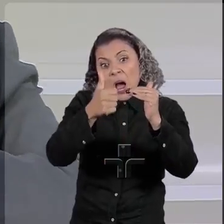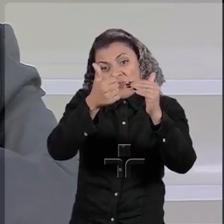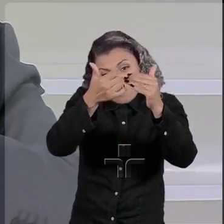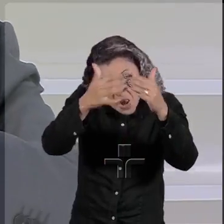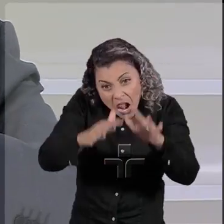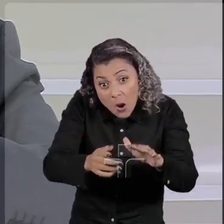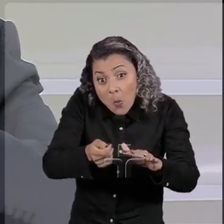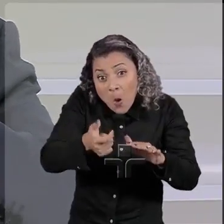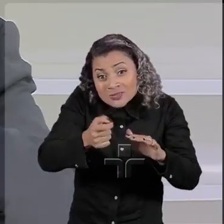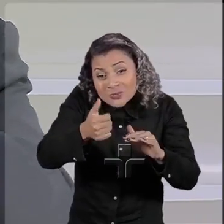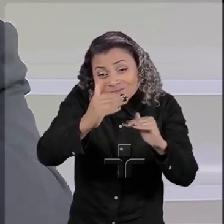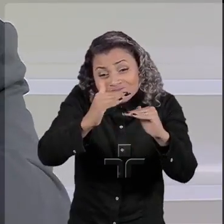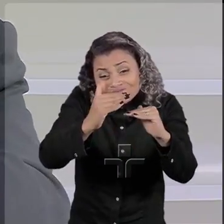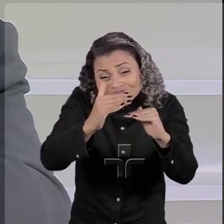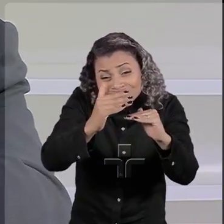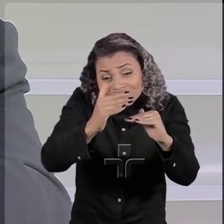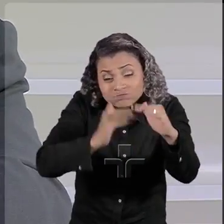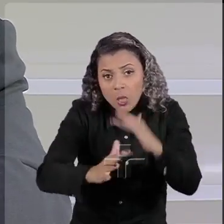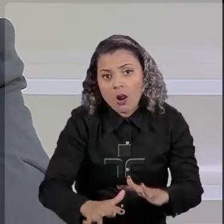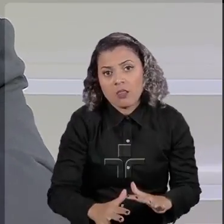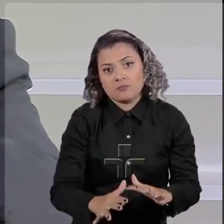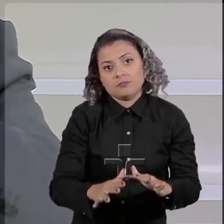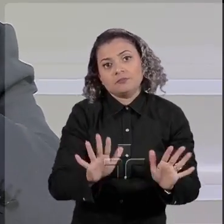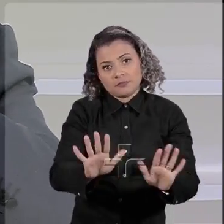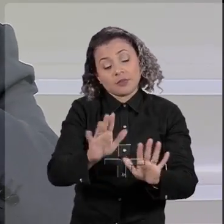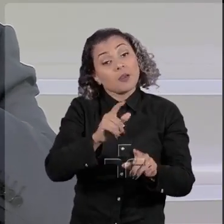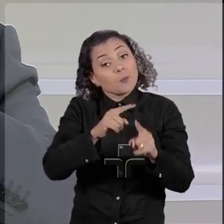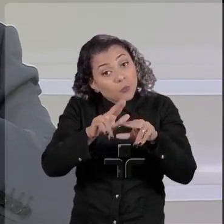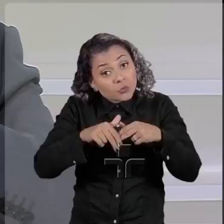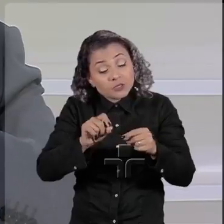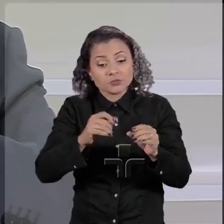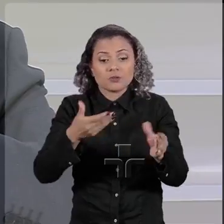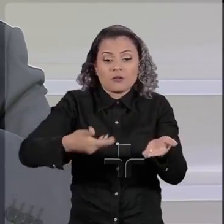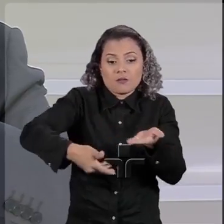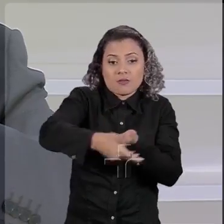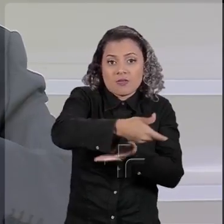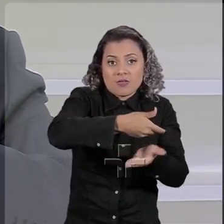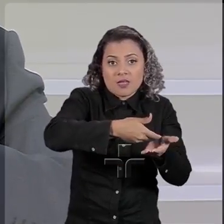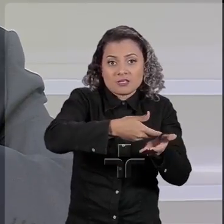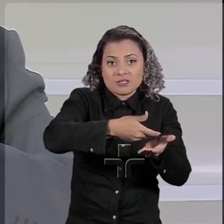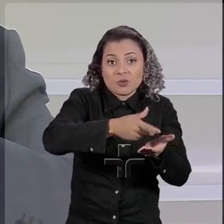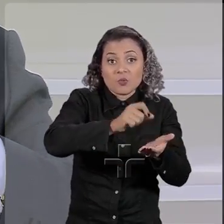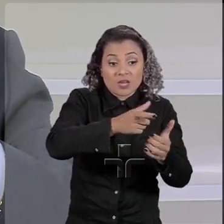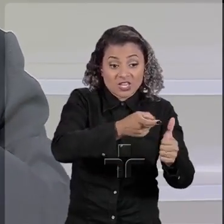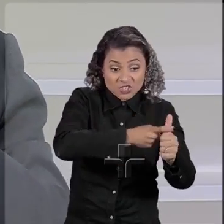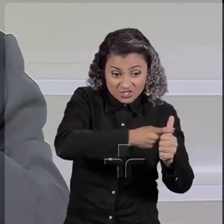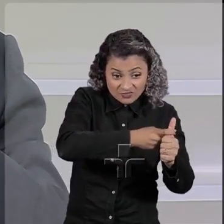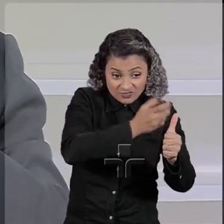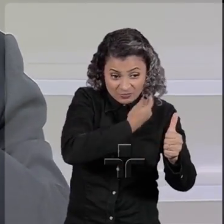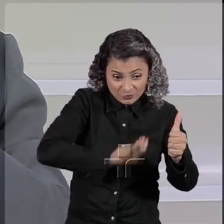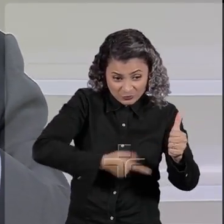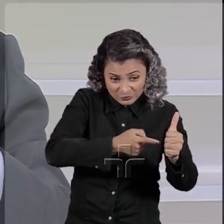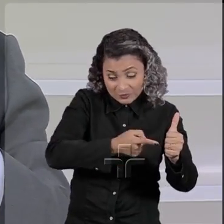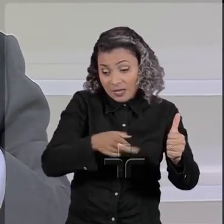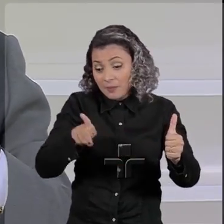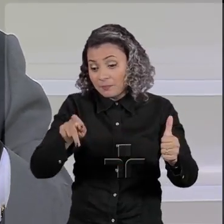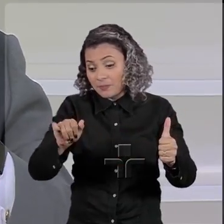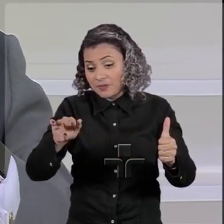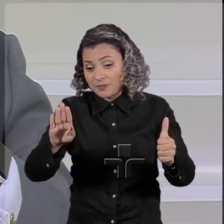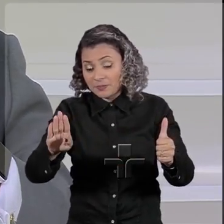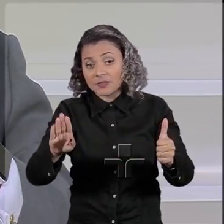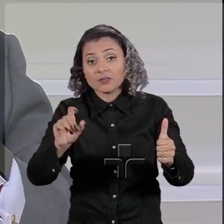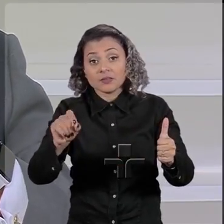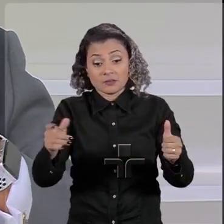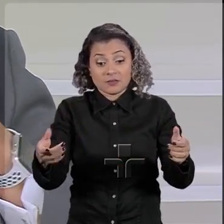Ou seja, nós vamos caminhando para a insolvência. A relação entre a dívida pública e o PIB, que é o principal indicador de solvência do